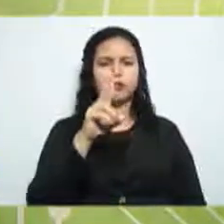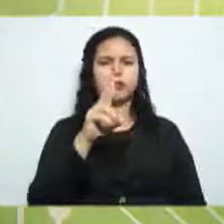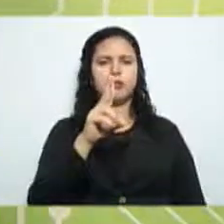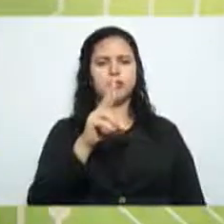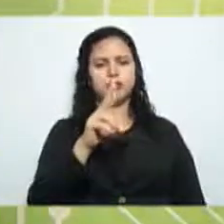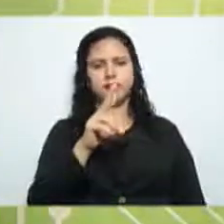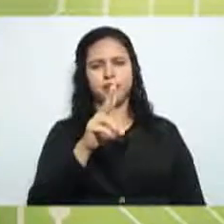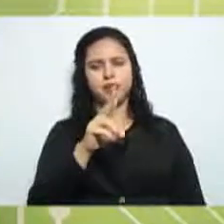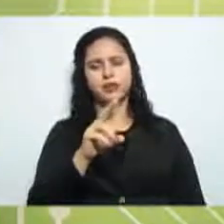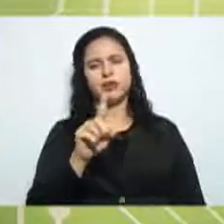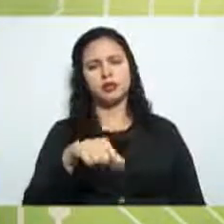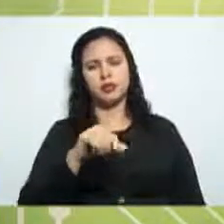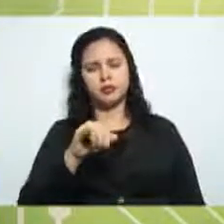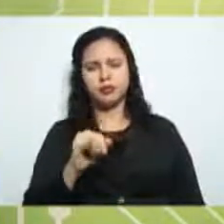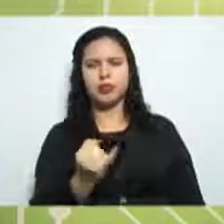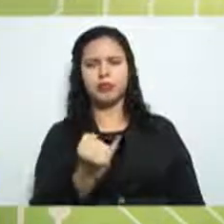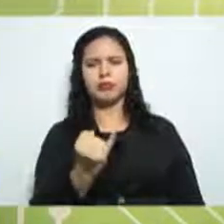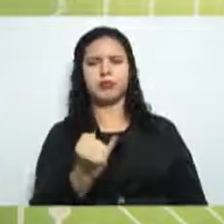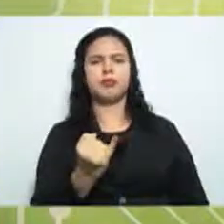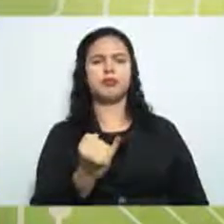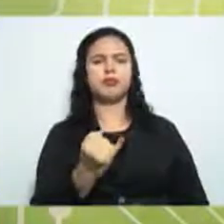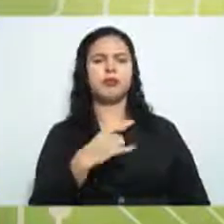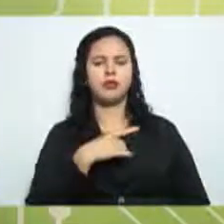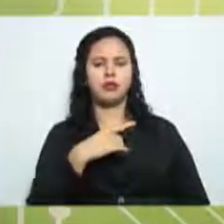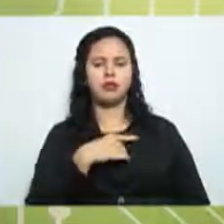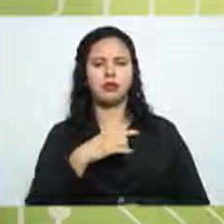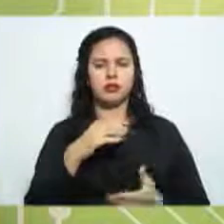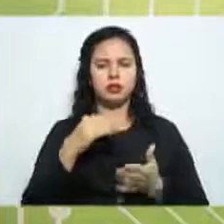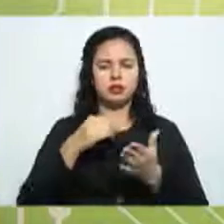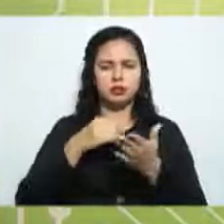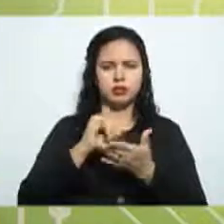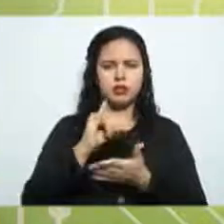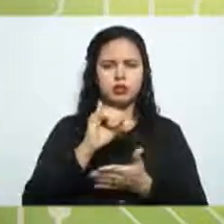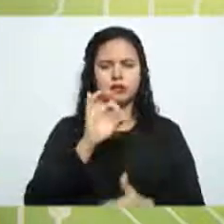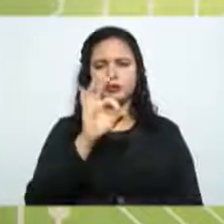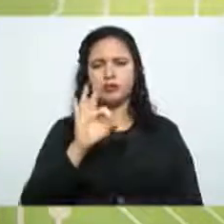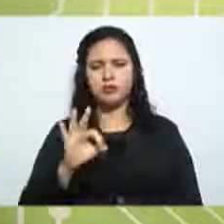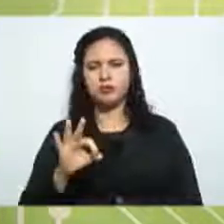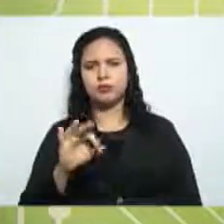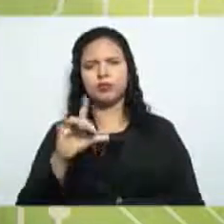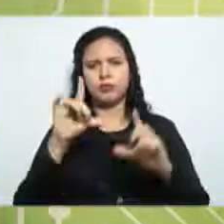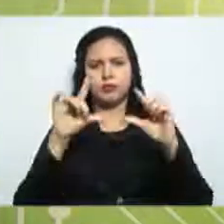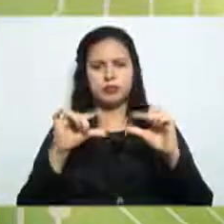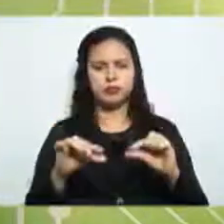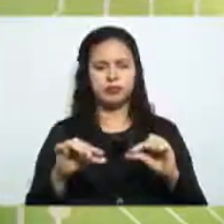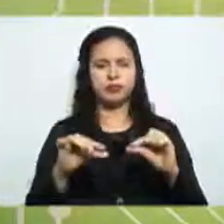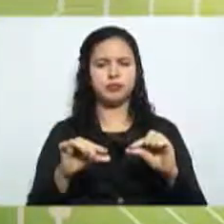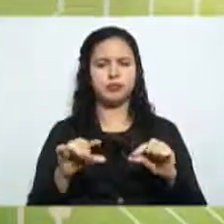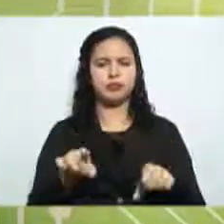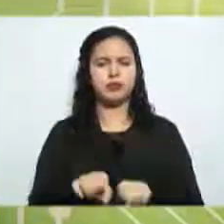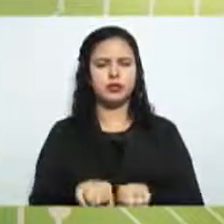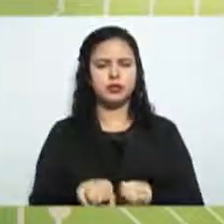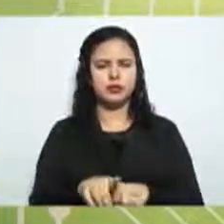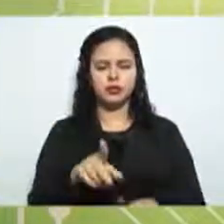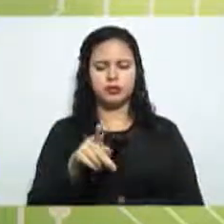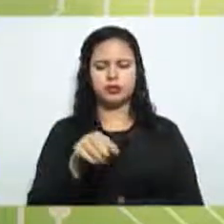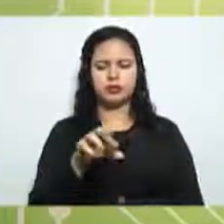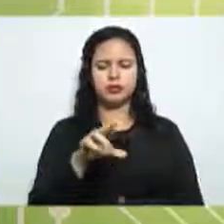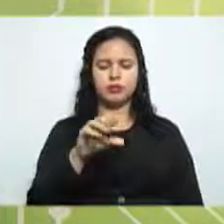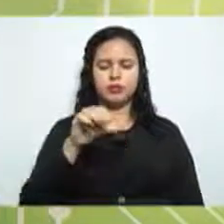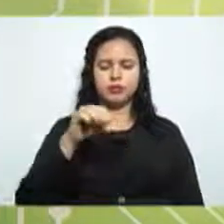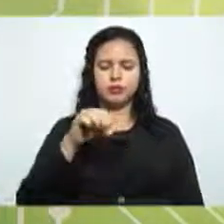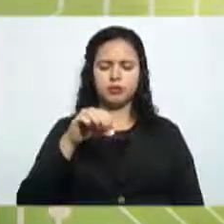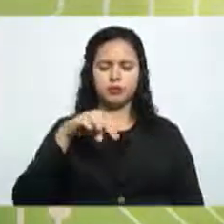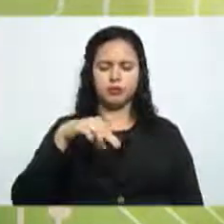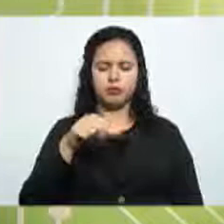vantajosos. Esses empréstimos vão ter taxas de juro baixa, carência prolongada. O PRONAF também vai acessar parte